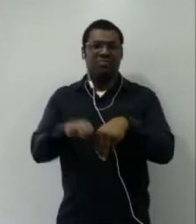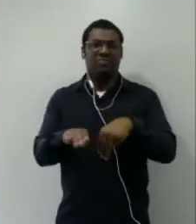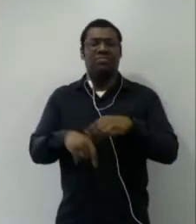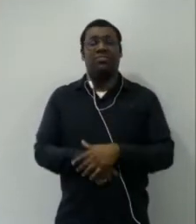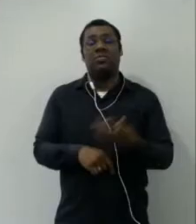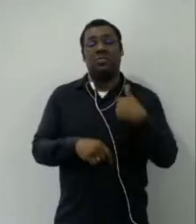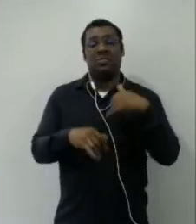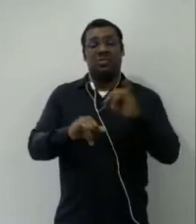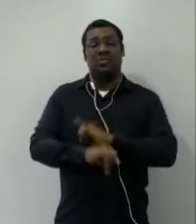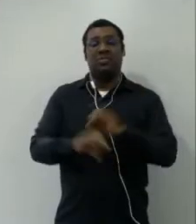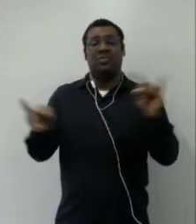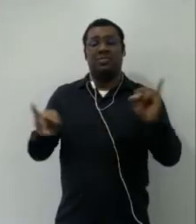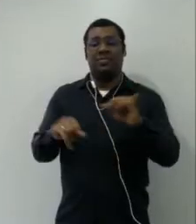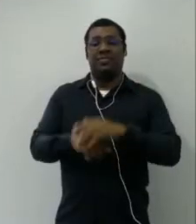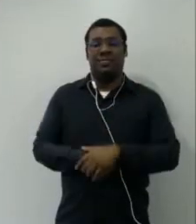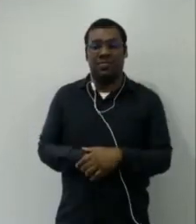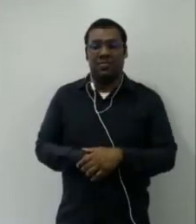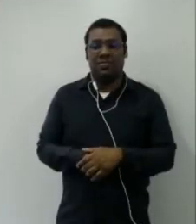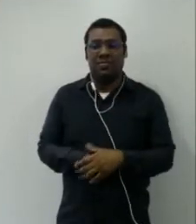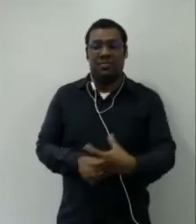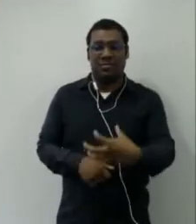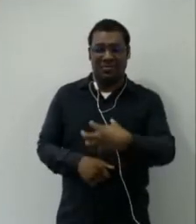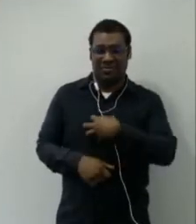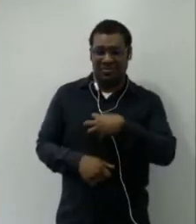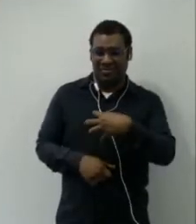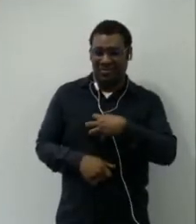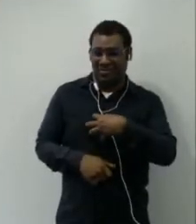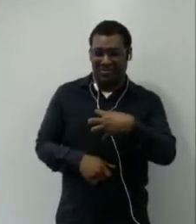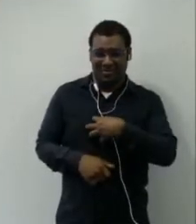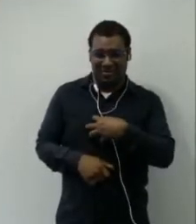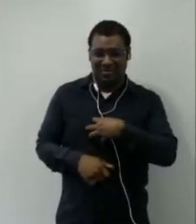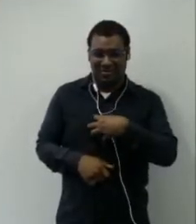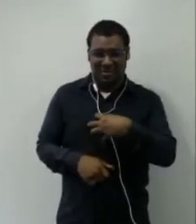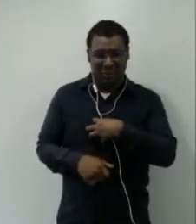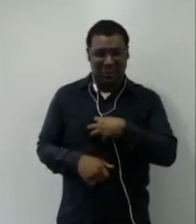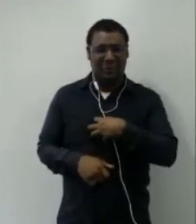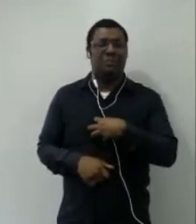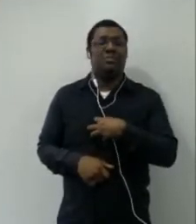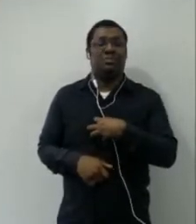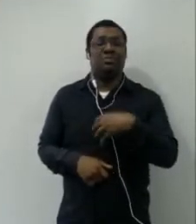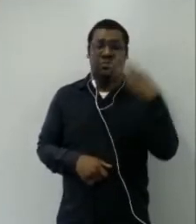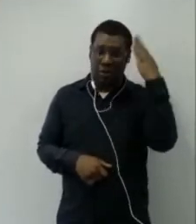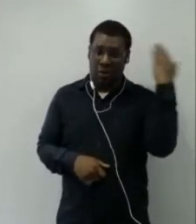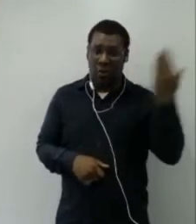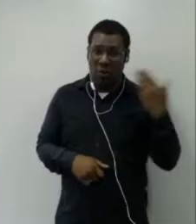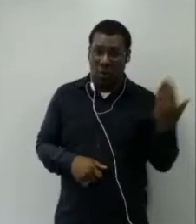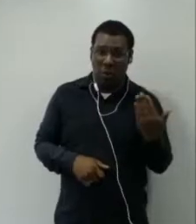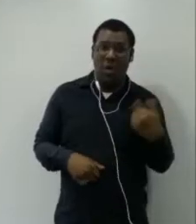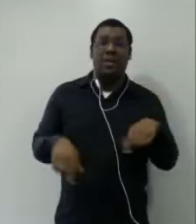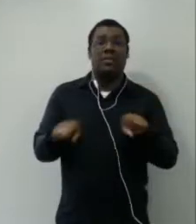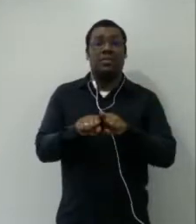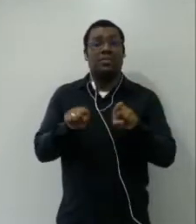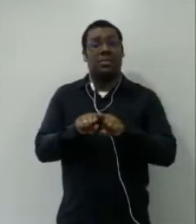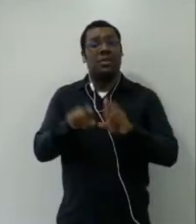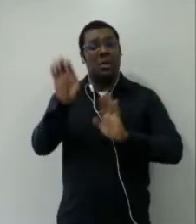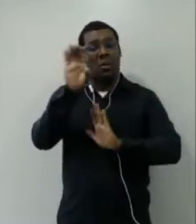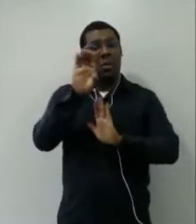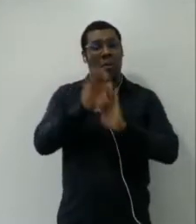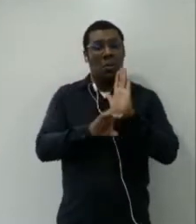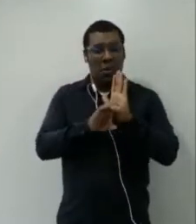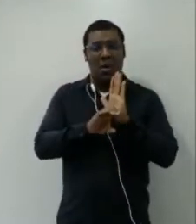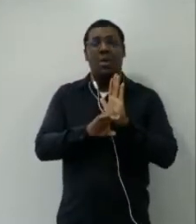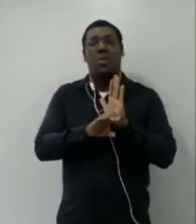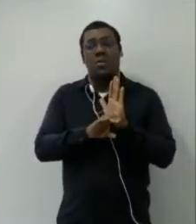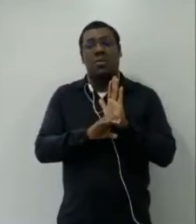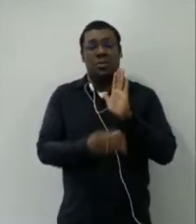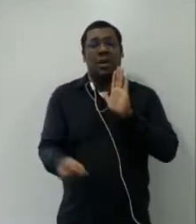tenho orgulho, tenho a honra e o currículo de ter,